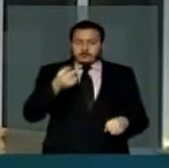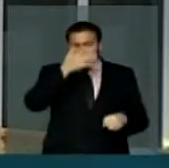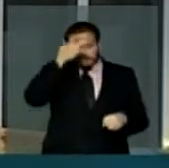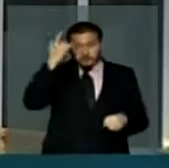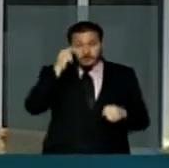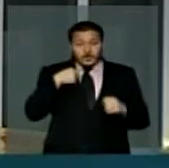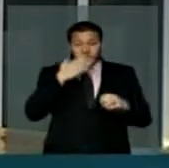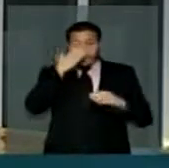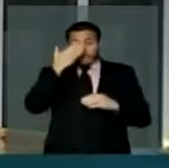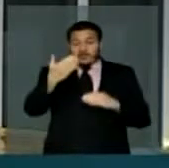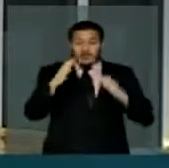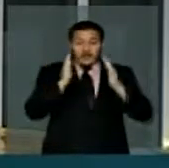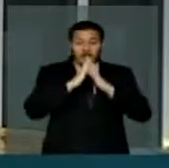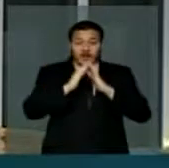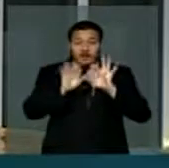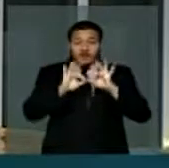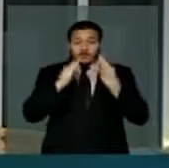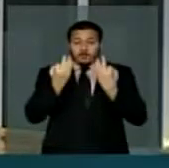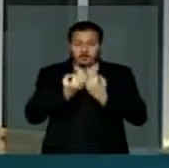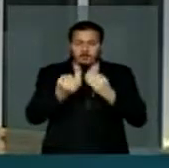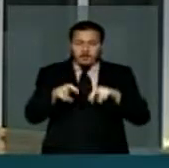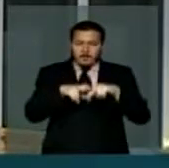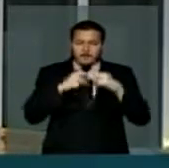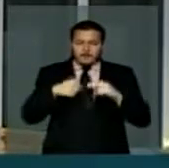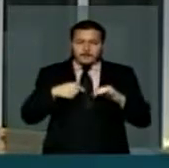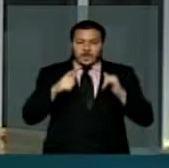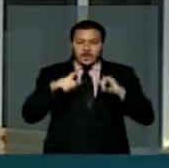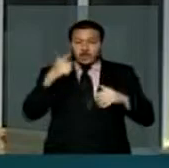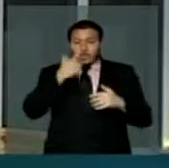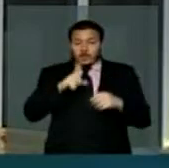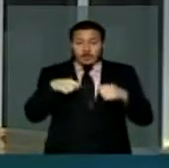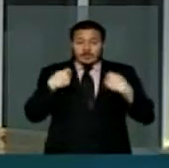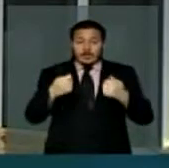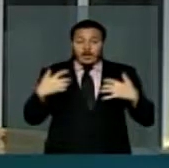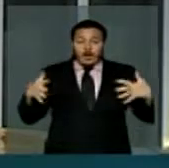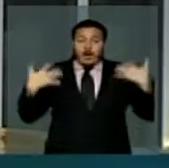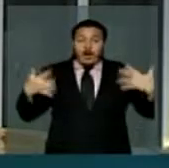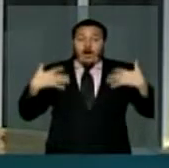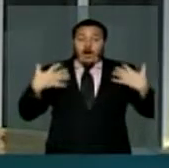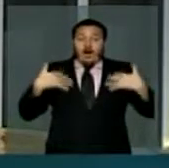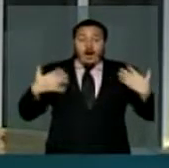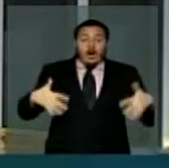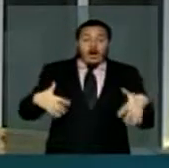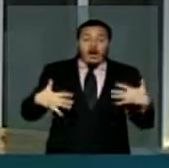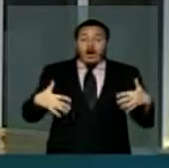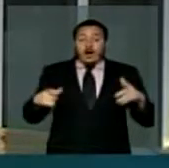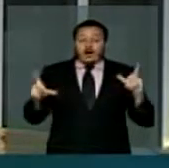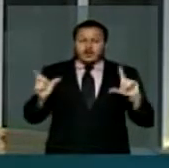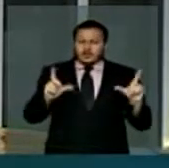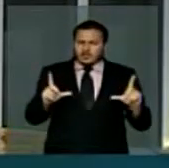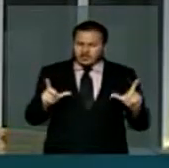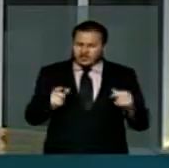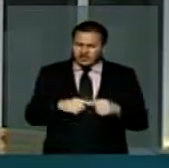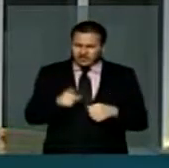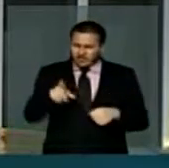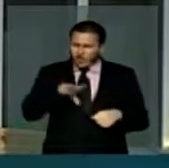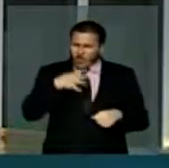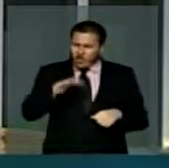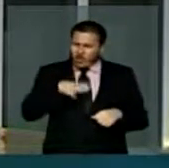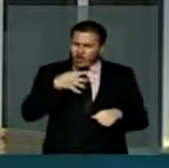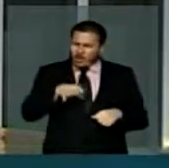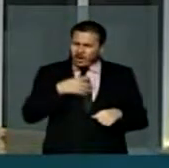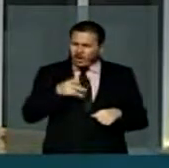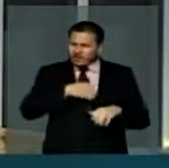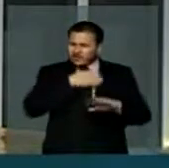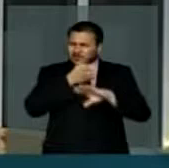casa familiar em nome de causar um pânico na televisão? Teria coragem de mandar um fotógrafo